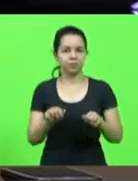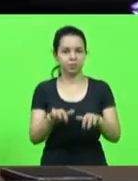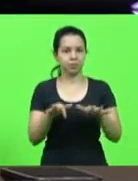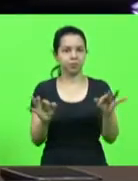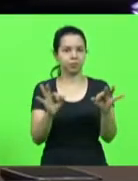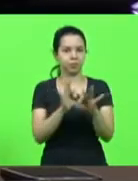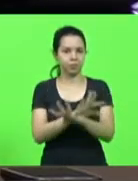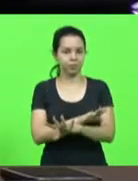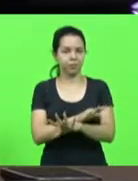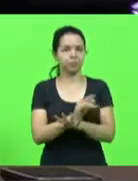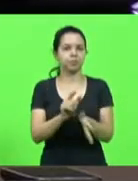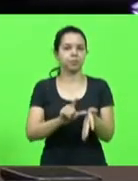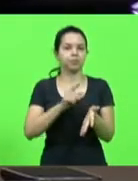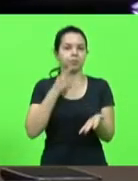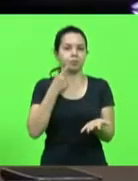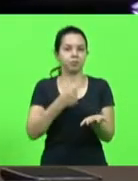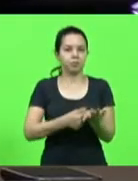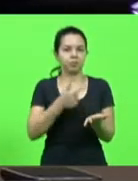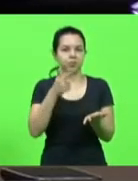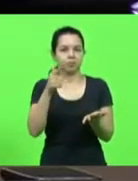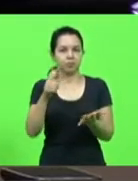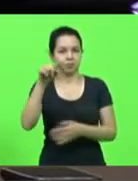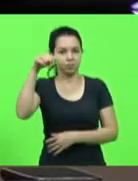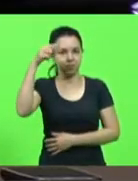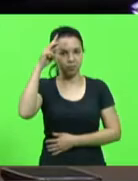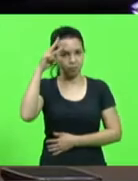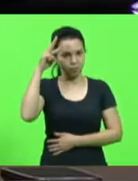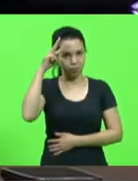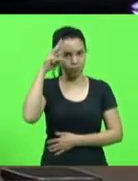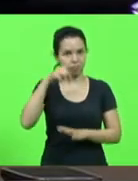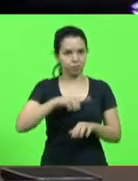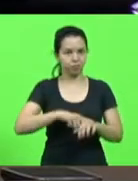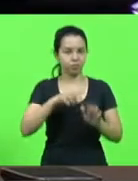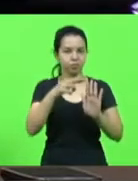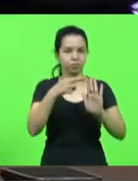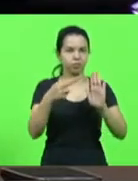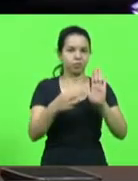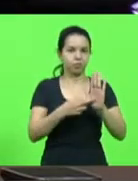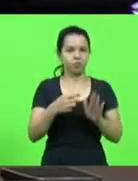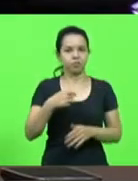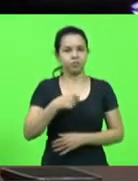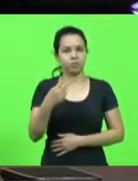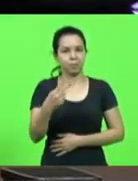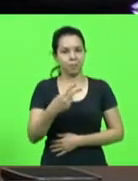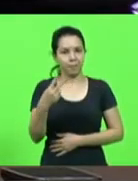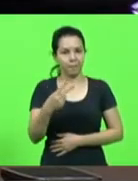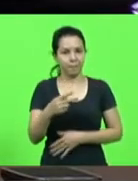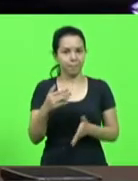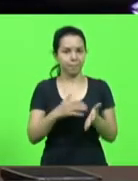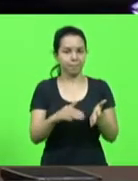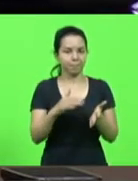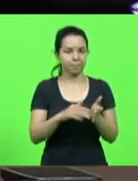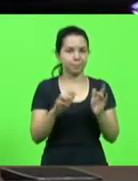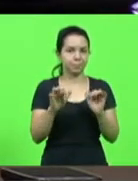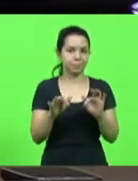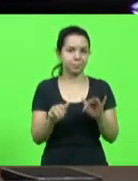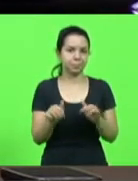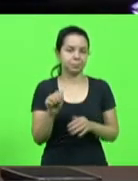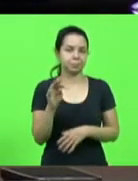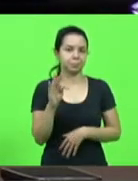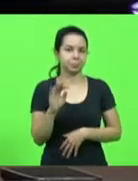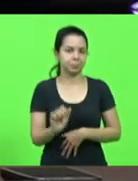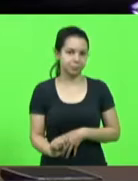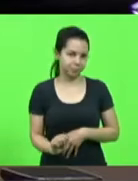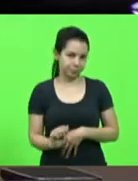sessão, convocou outra ordinária para terça-feira, no horário regimental, para constar o segundo secretário. Fez a ata que eu acabo de